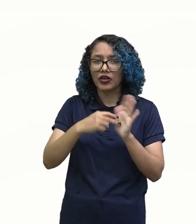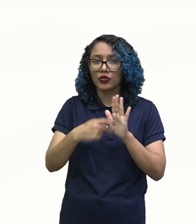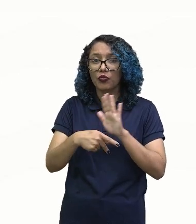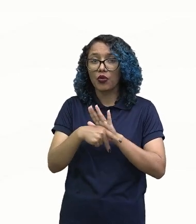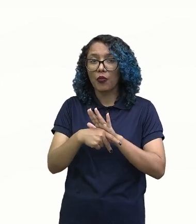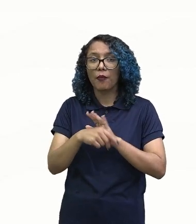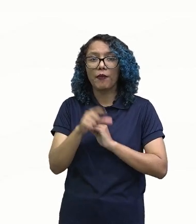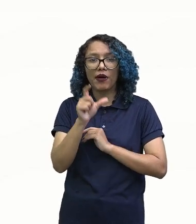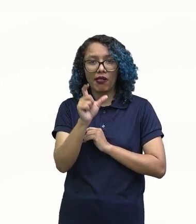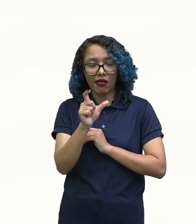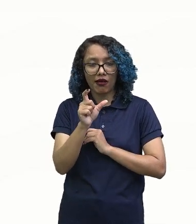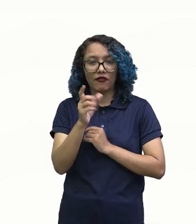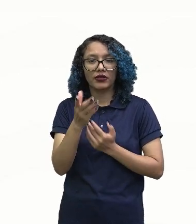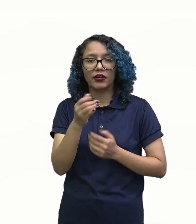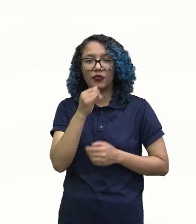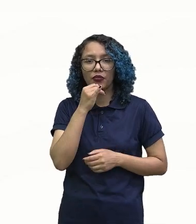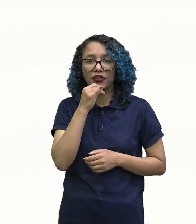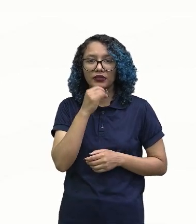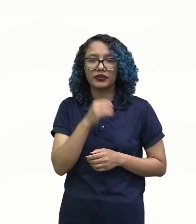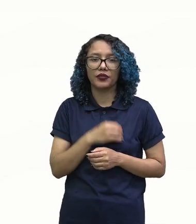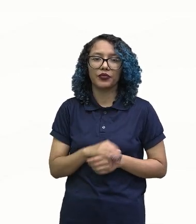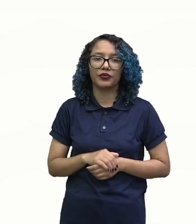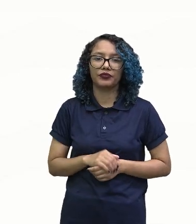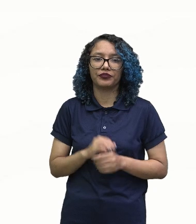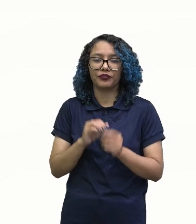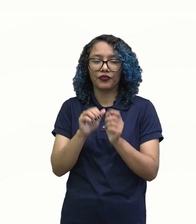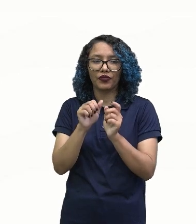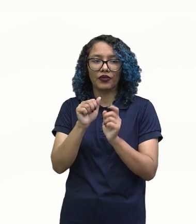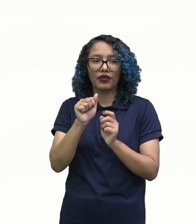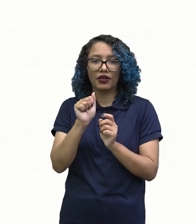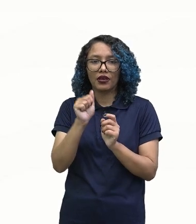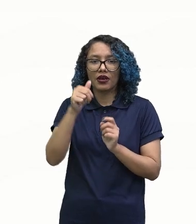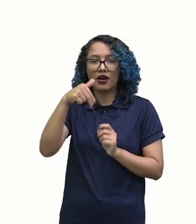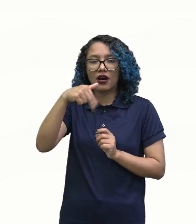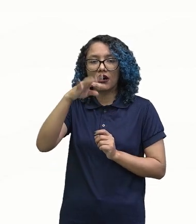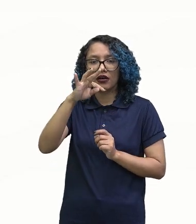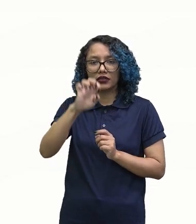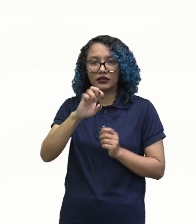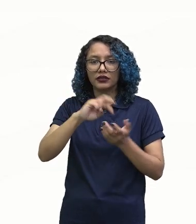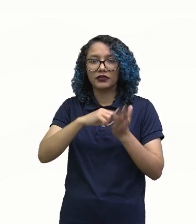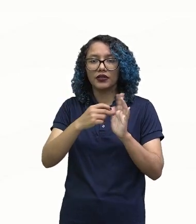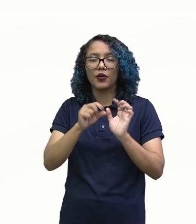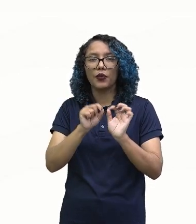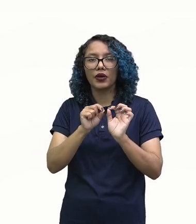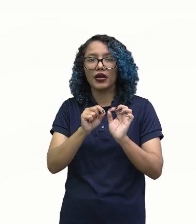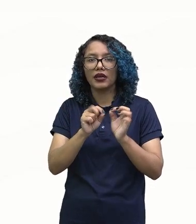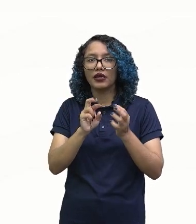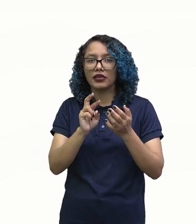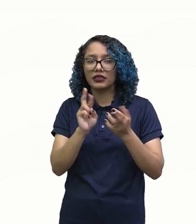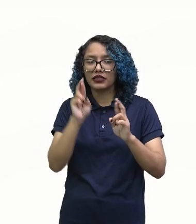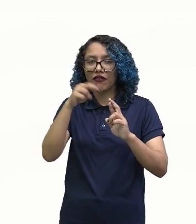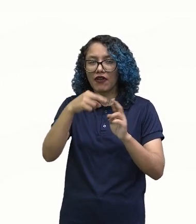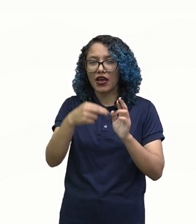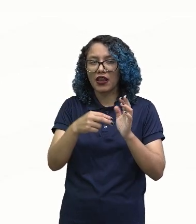nós. Então, eu digo, olha, antivéspera significa que é uma posição anterior, significa antes.